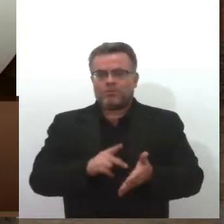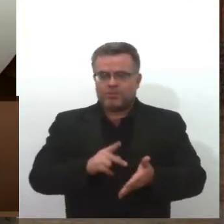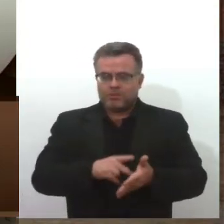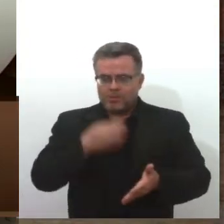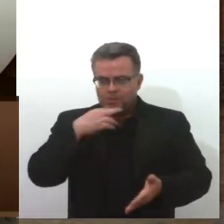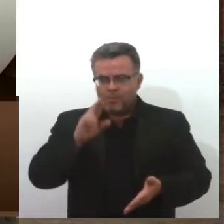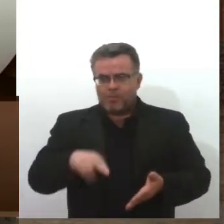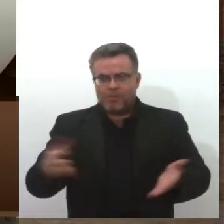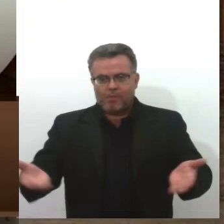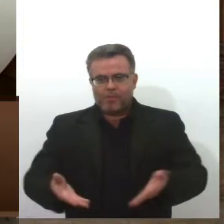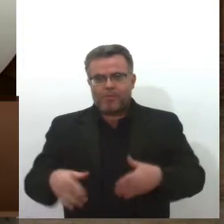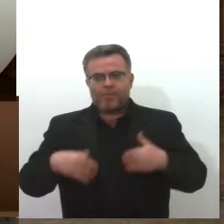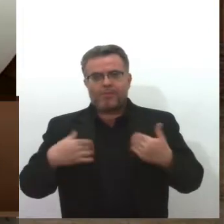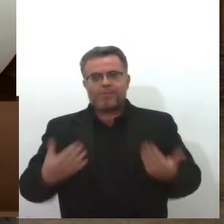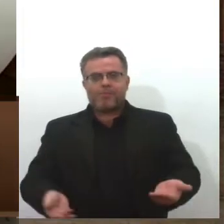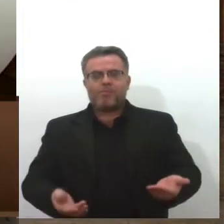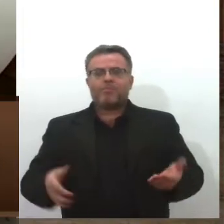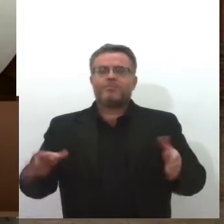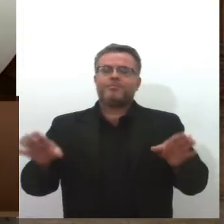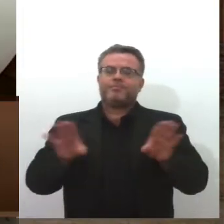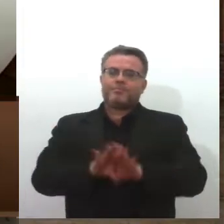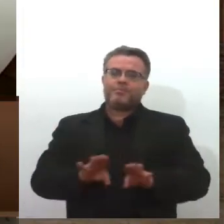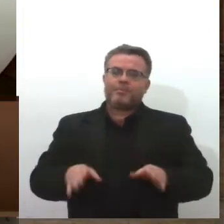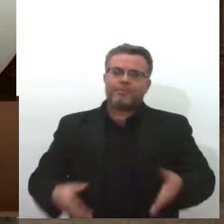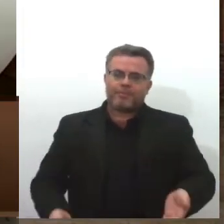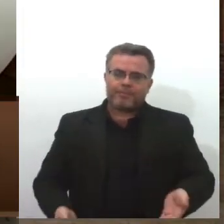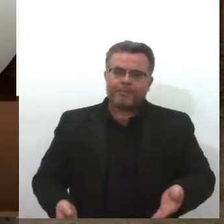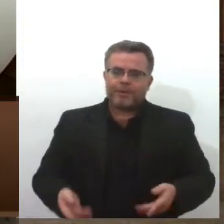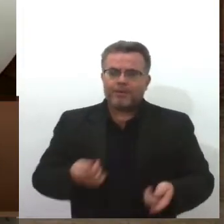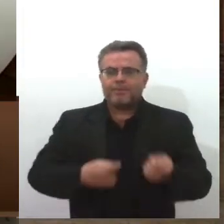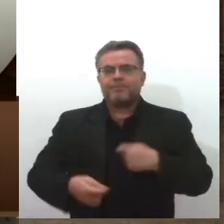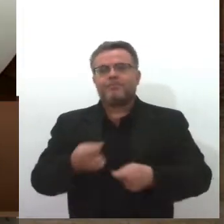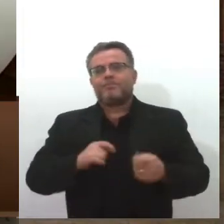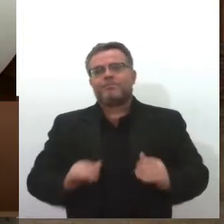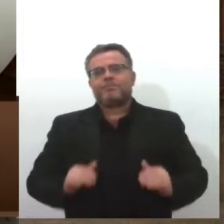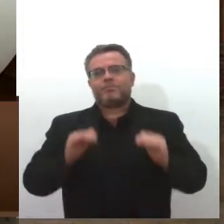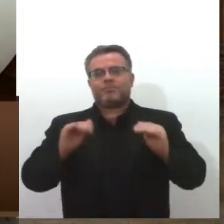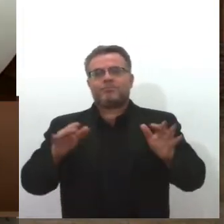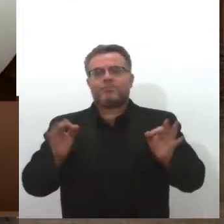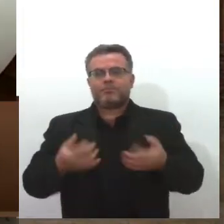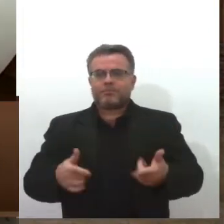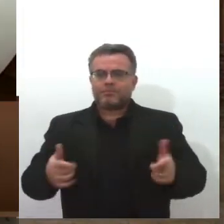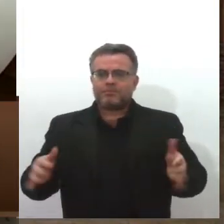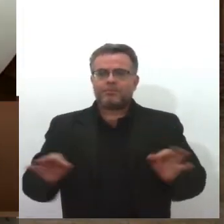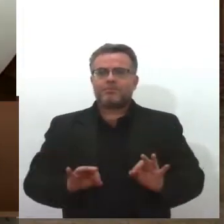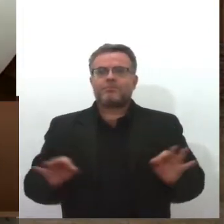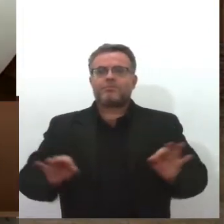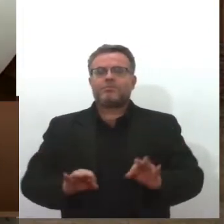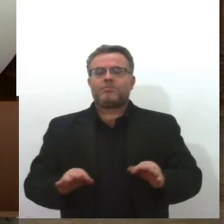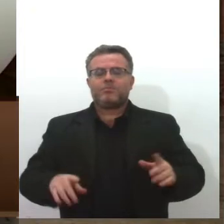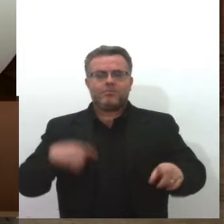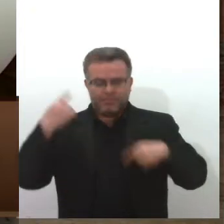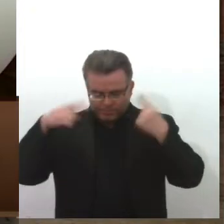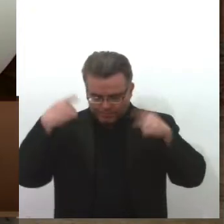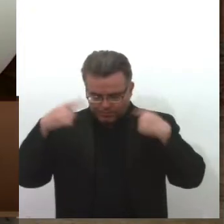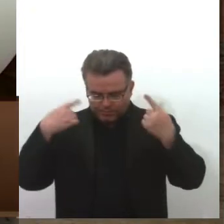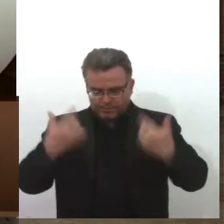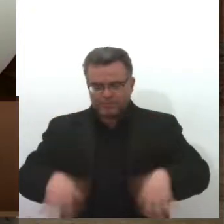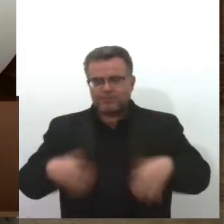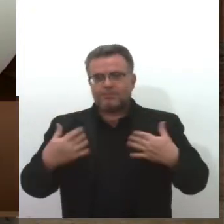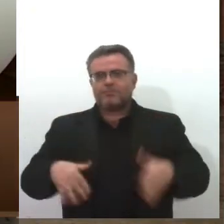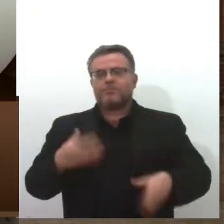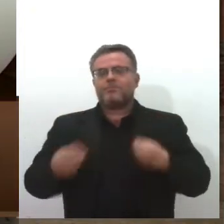né? Comércio fechado, economia desaquecida, sem consumo, enfim, uma loucura geral. E como